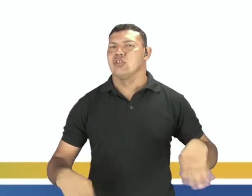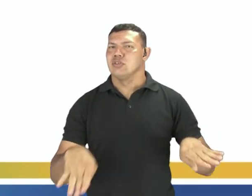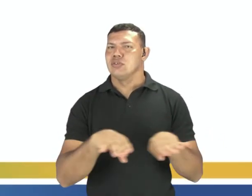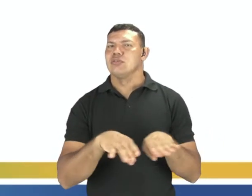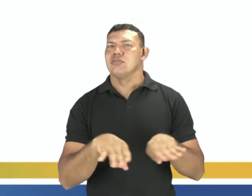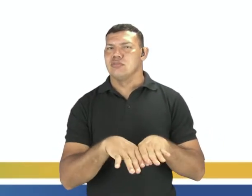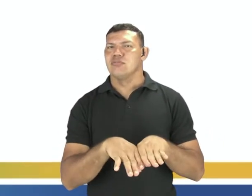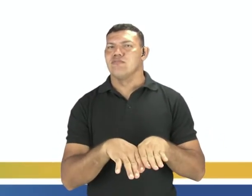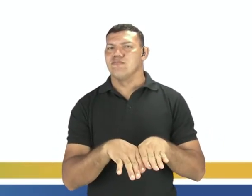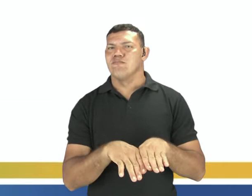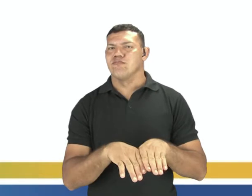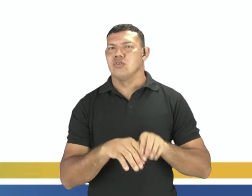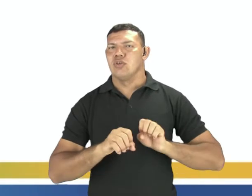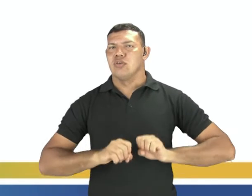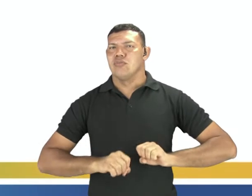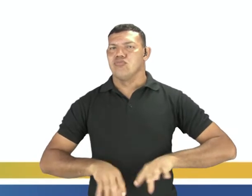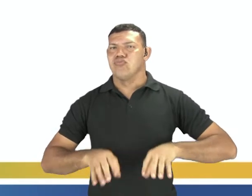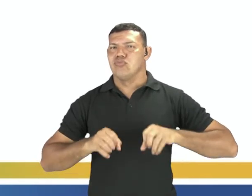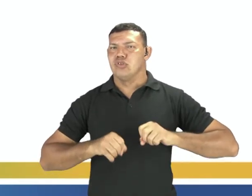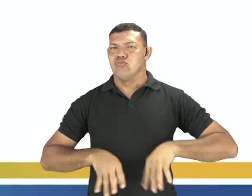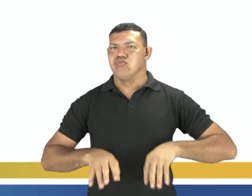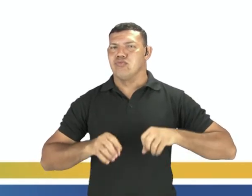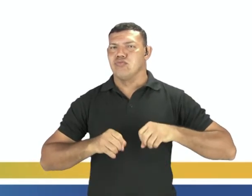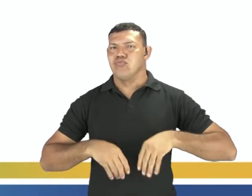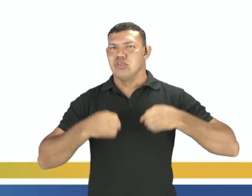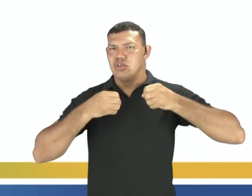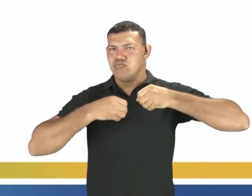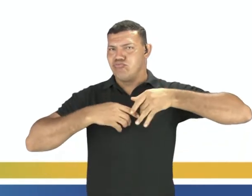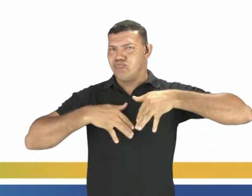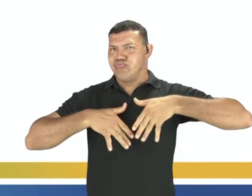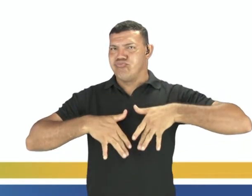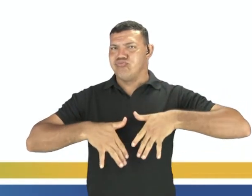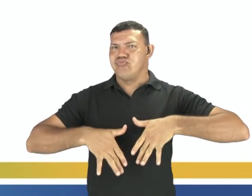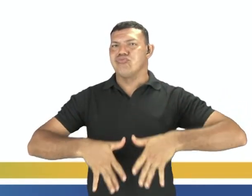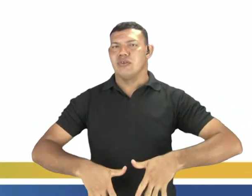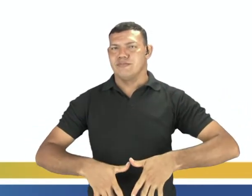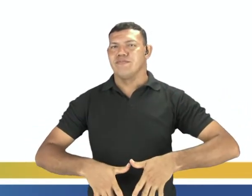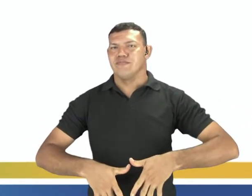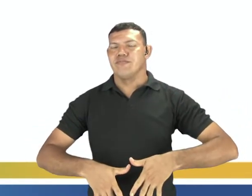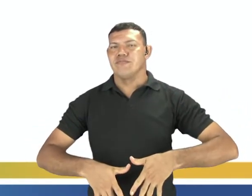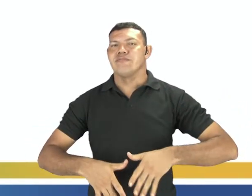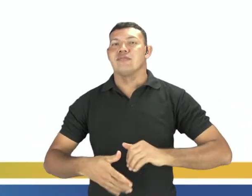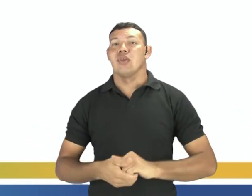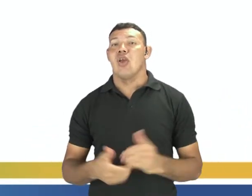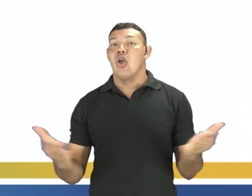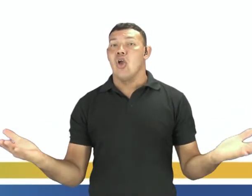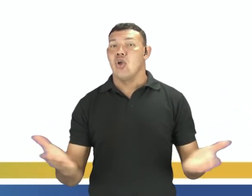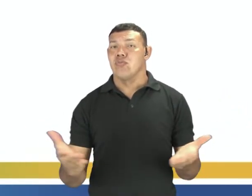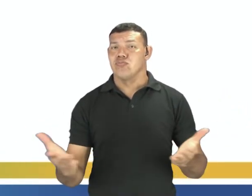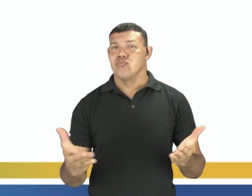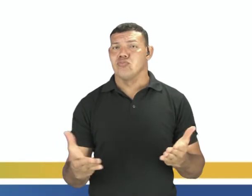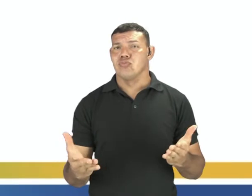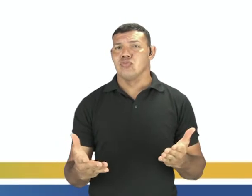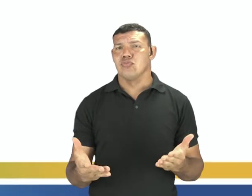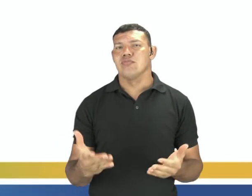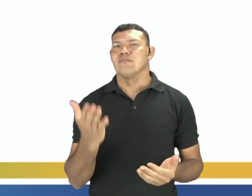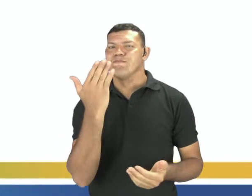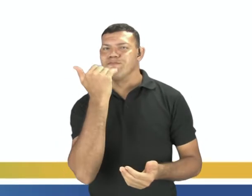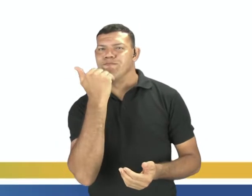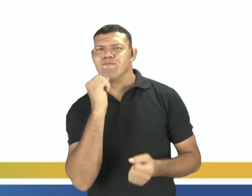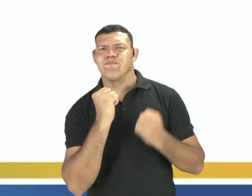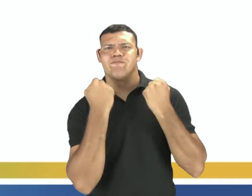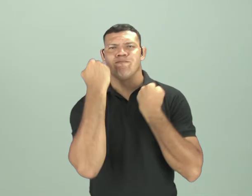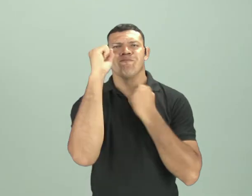as glândulas secretem antecipadamente. Alguns alimentos, hoje em dia os alimentos são mais industrializados, eles